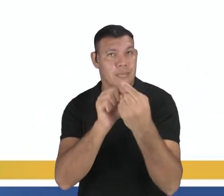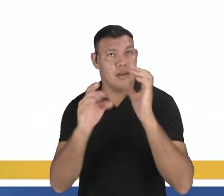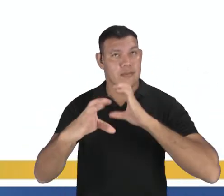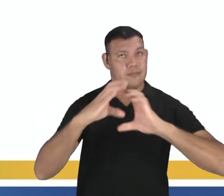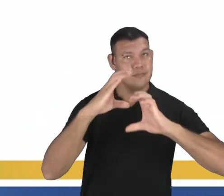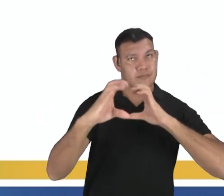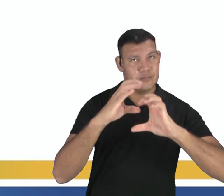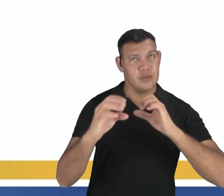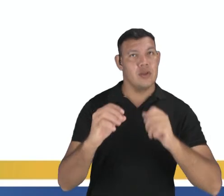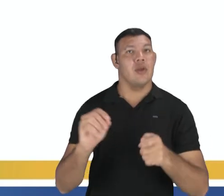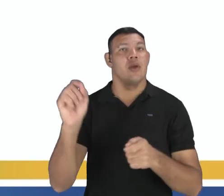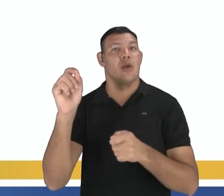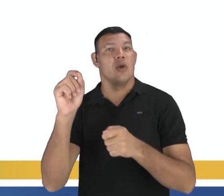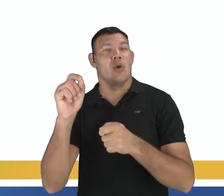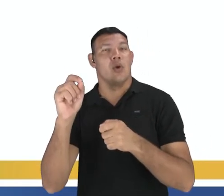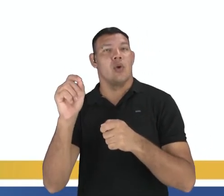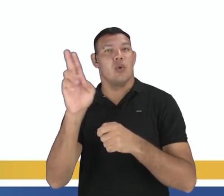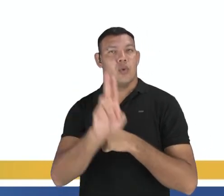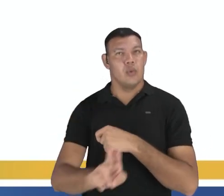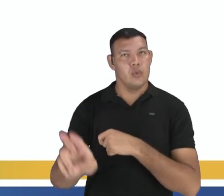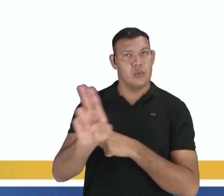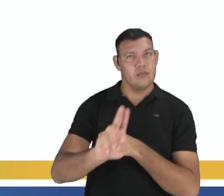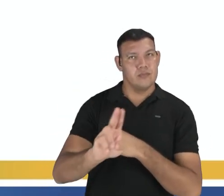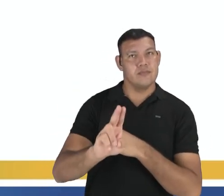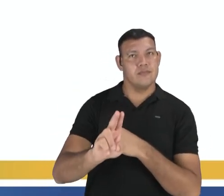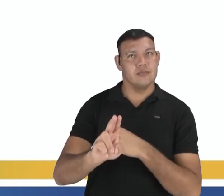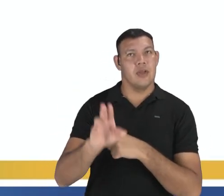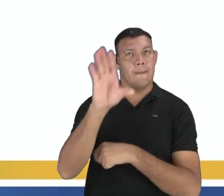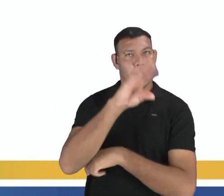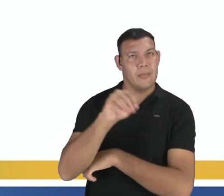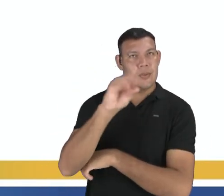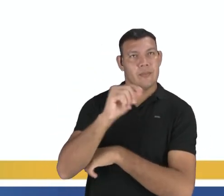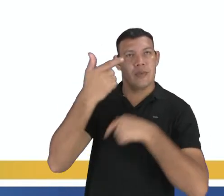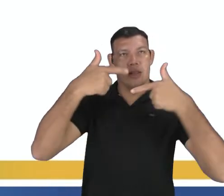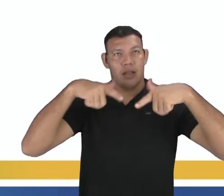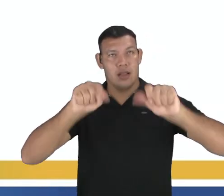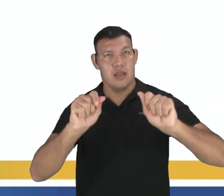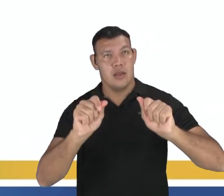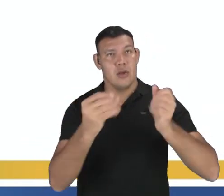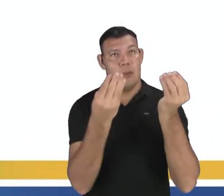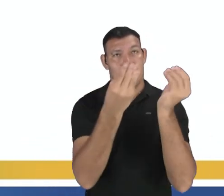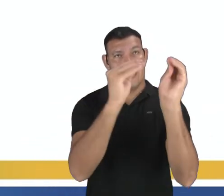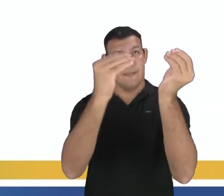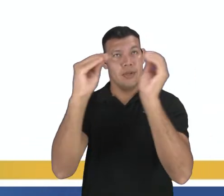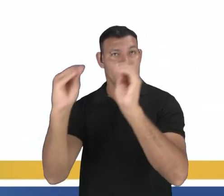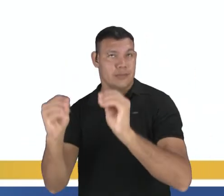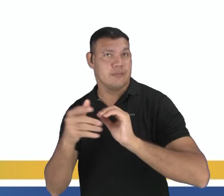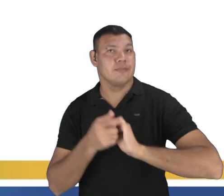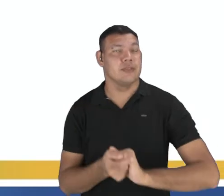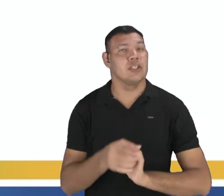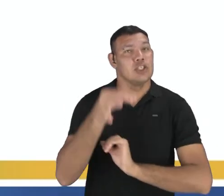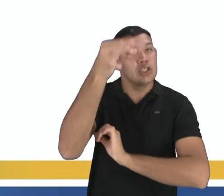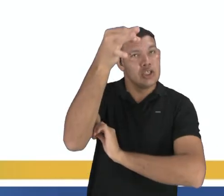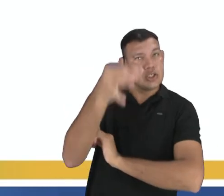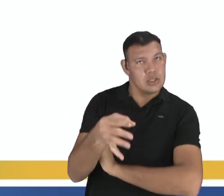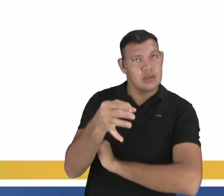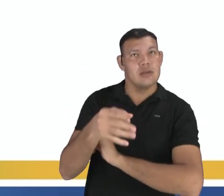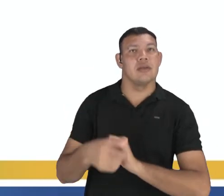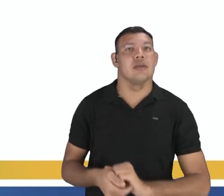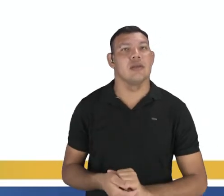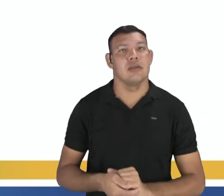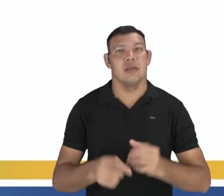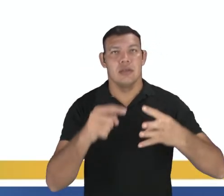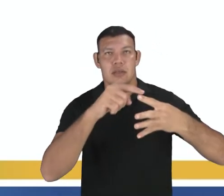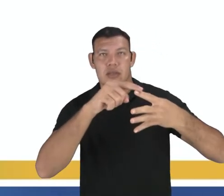finalidades comunicativas realizadas por meio dos enunciados da língua. Preencha corretamente as lacunas do texto